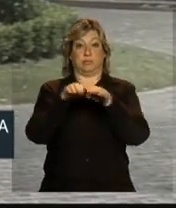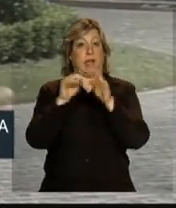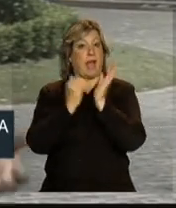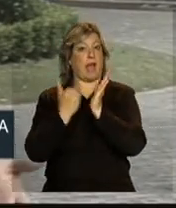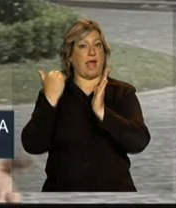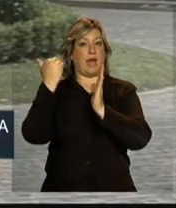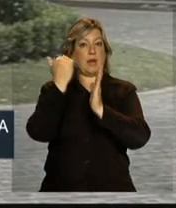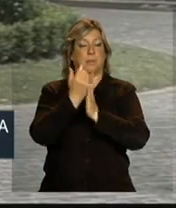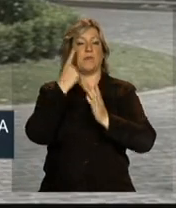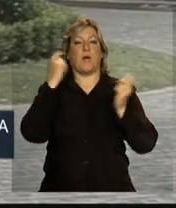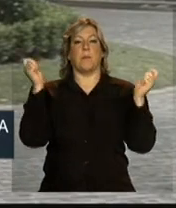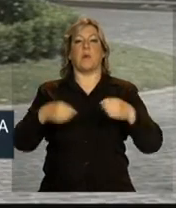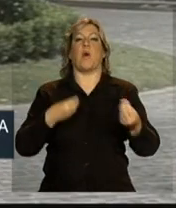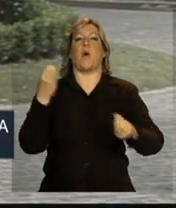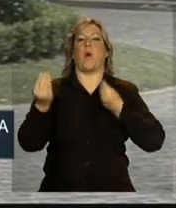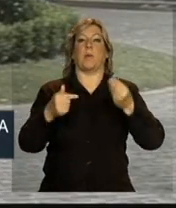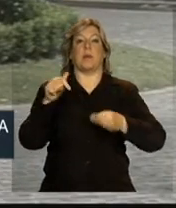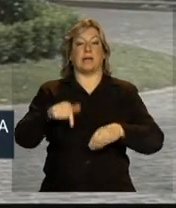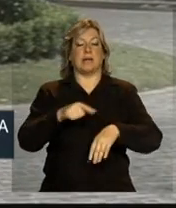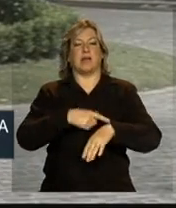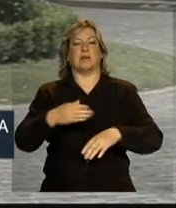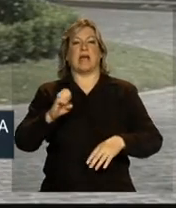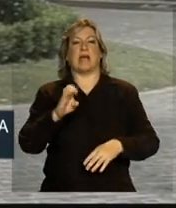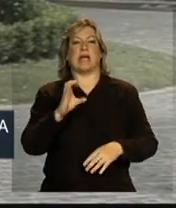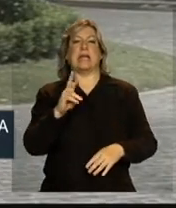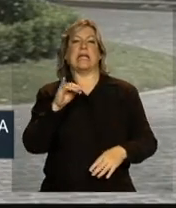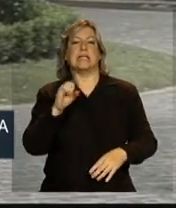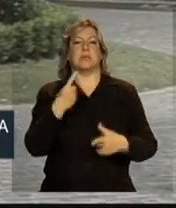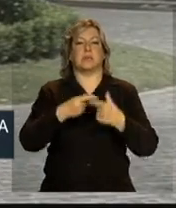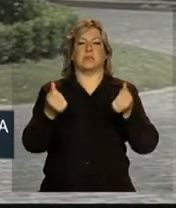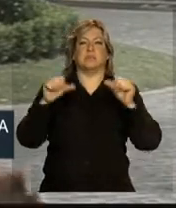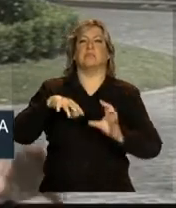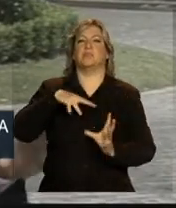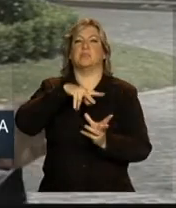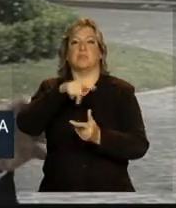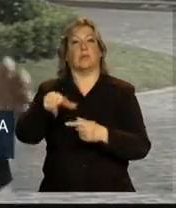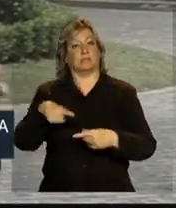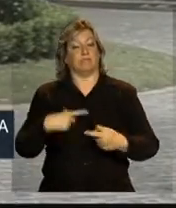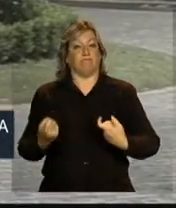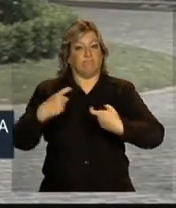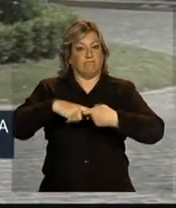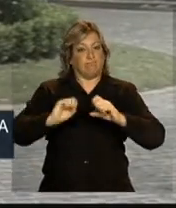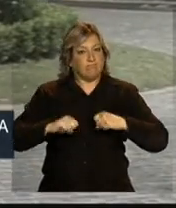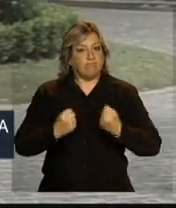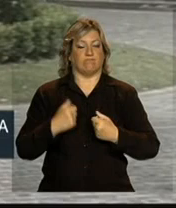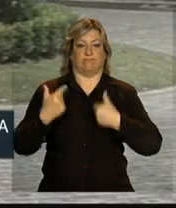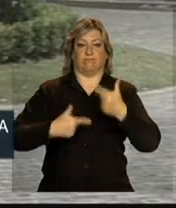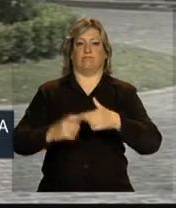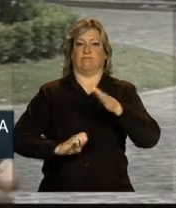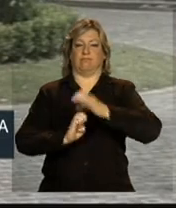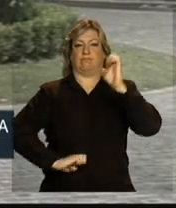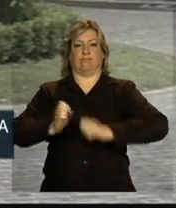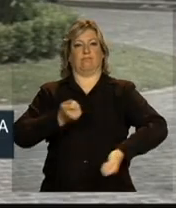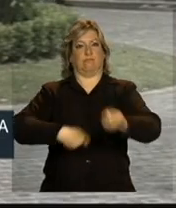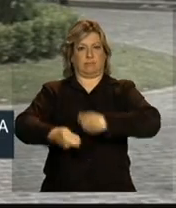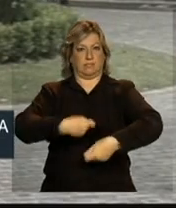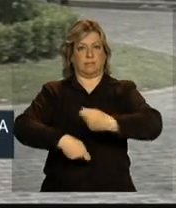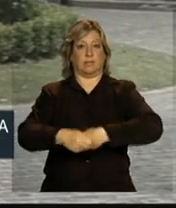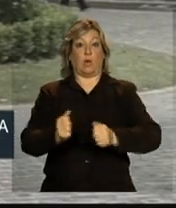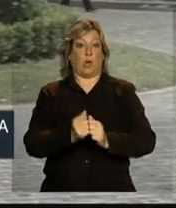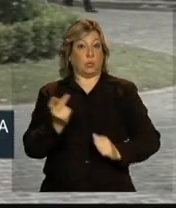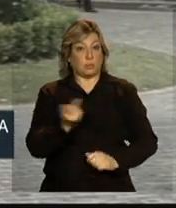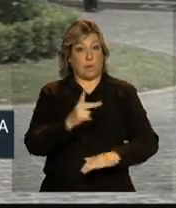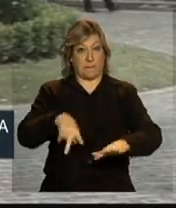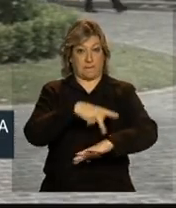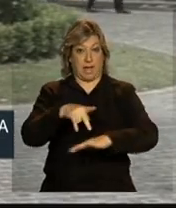e a eficiência nesta época de crise econômica internacional. Com a integração, os setores industriais dos